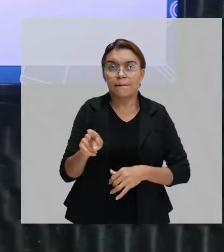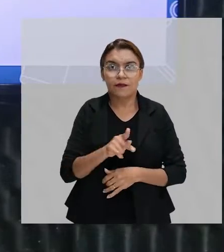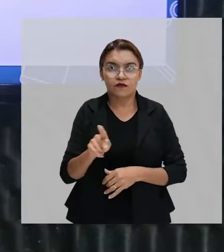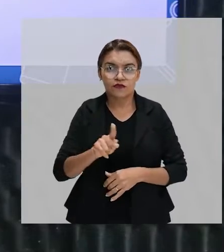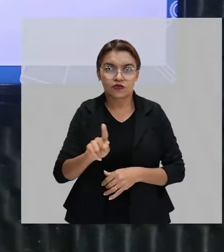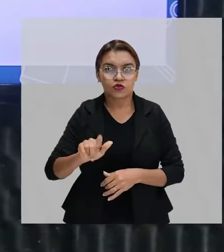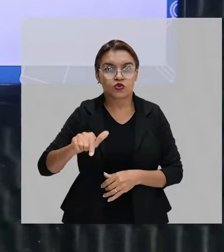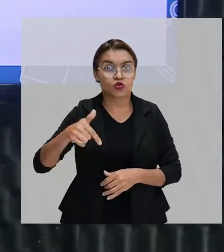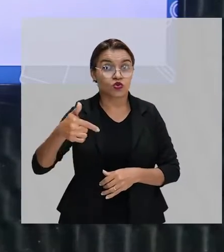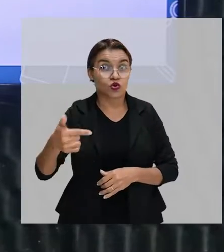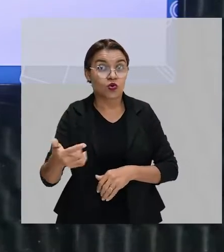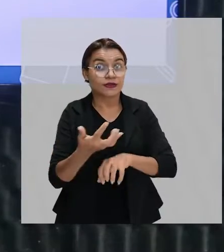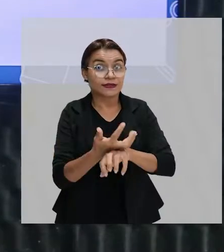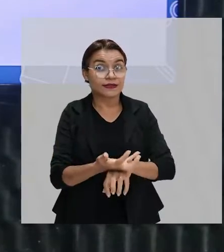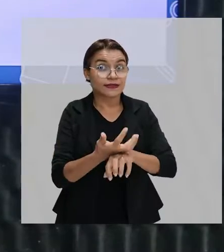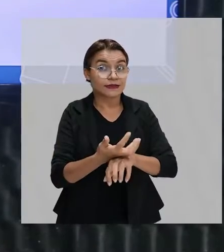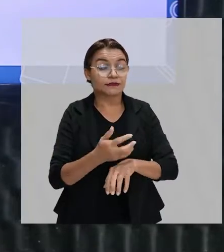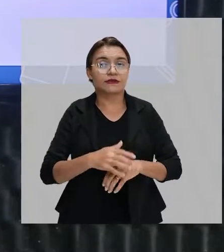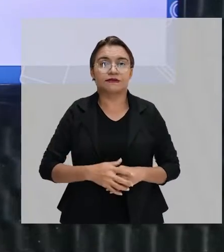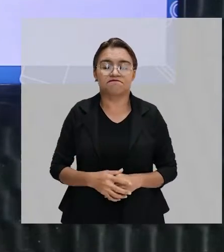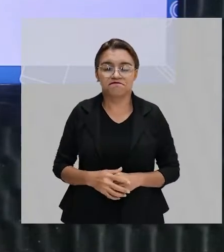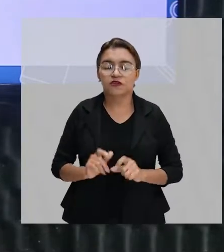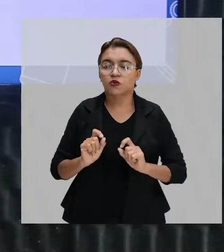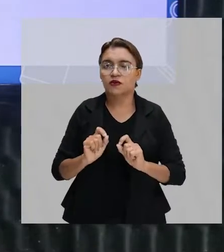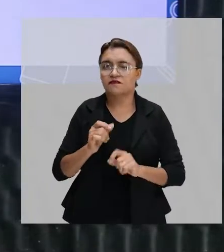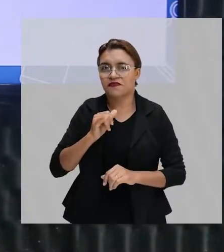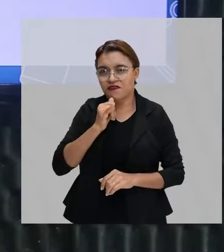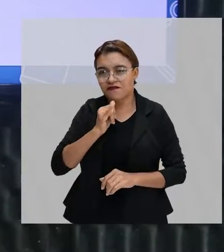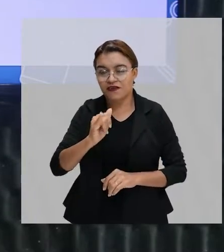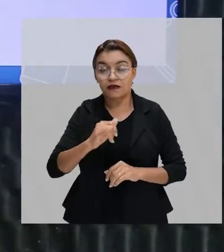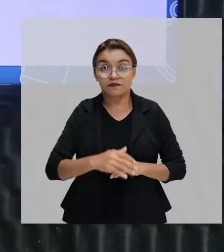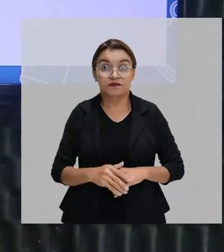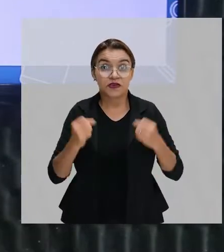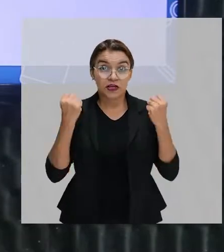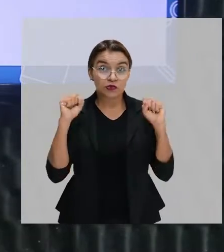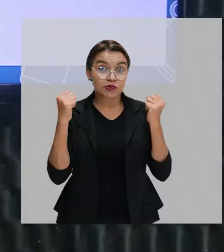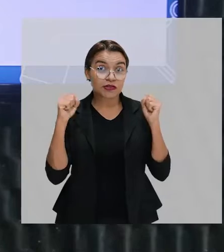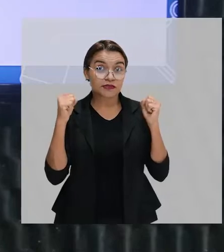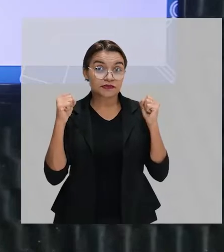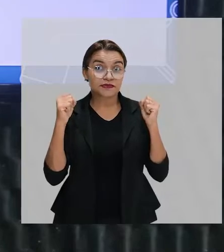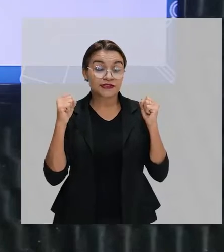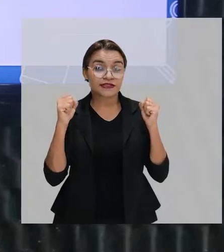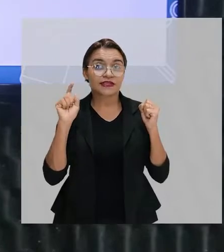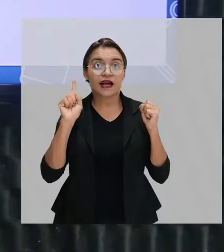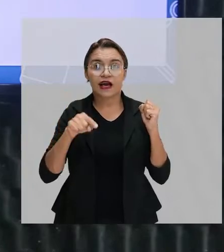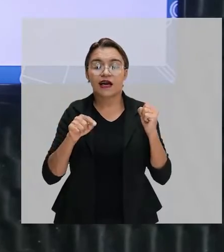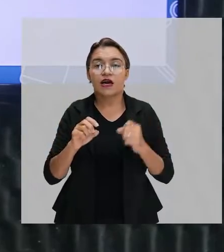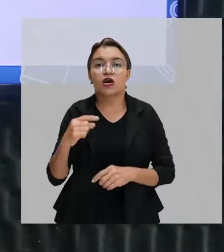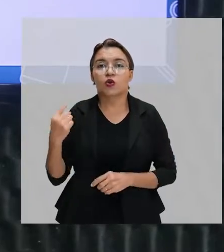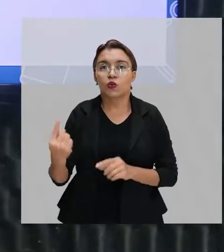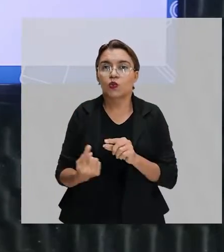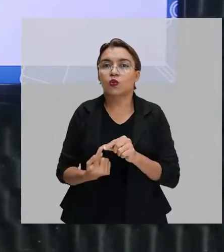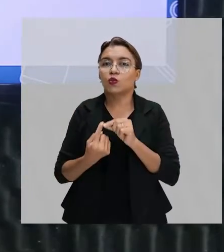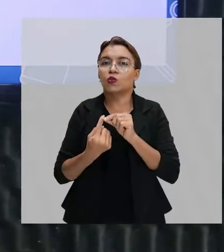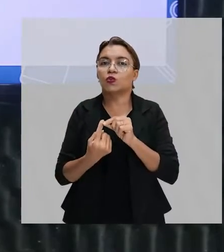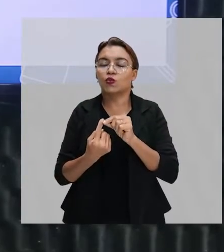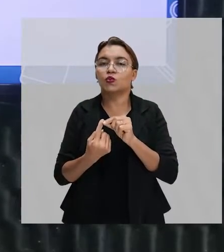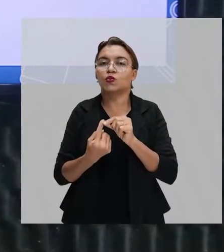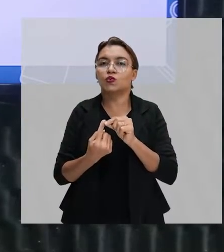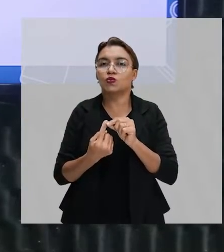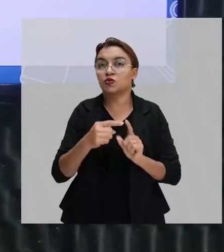outros componentes curriculares eu digo o seguinte que a educação física é o único